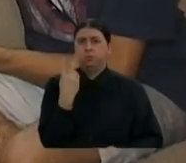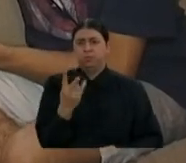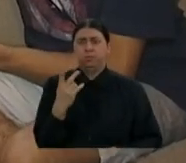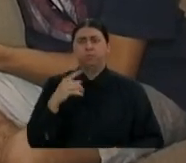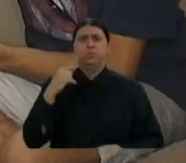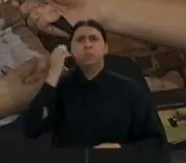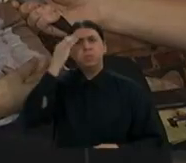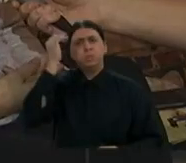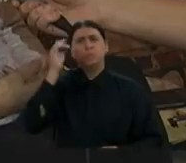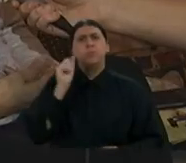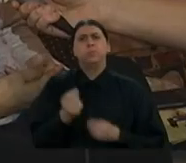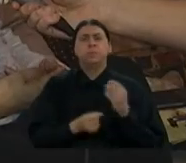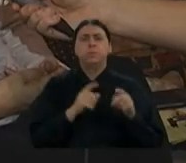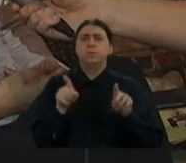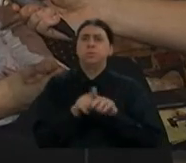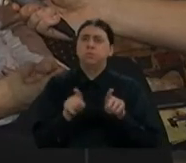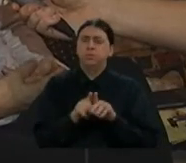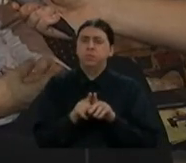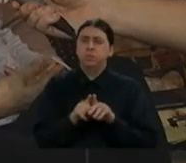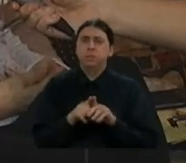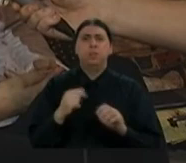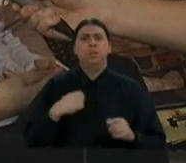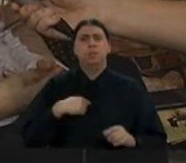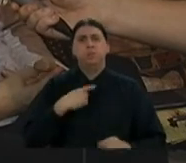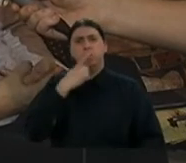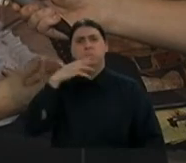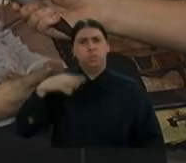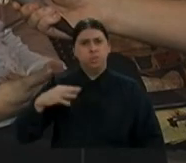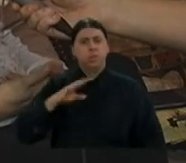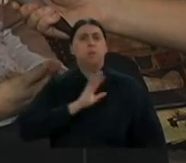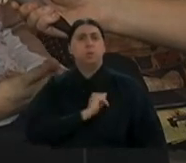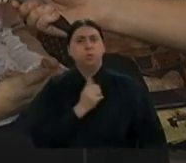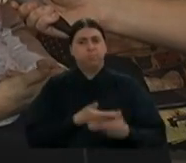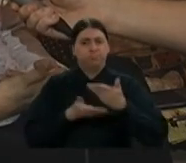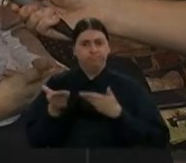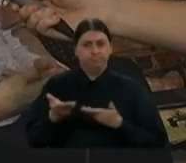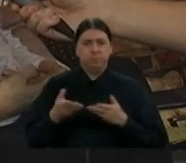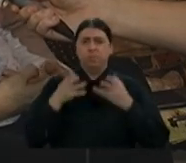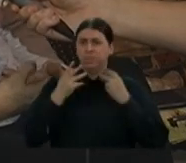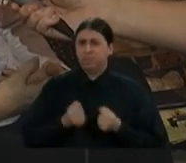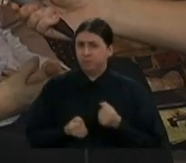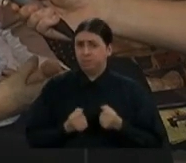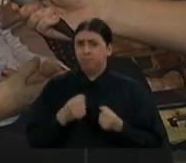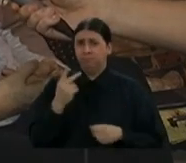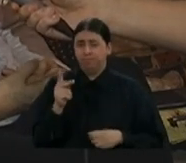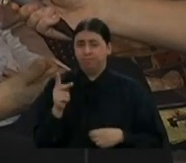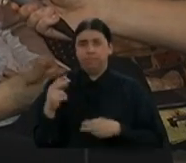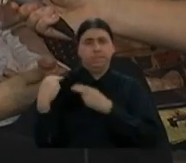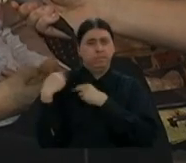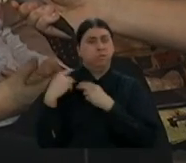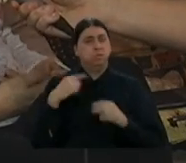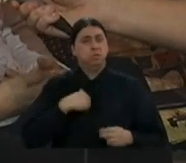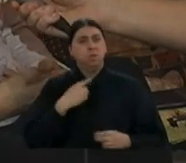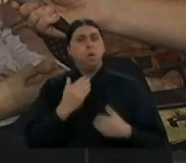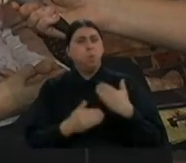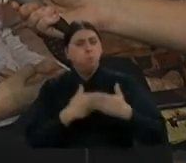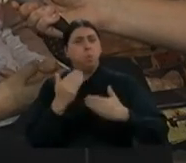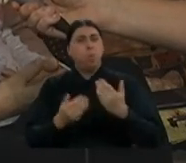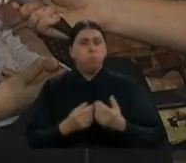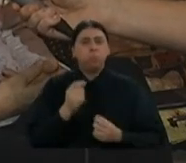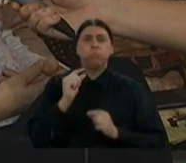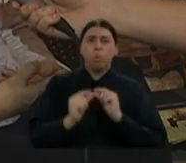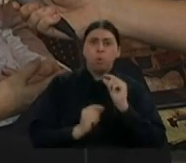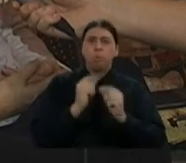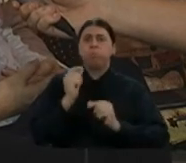chamado a criança merece a criança vai me amar vai me aceitar e aos posto vai acontecendo de forma